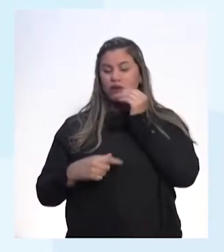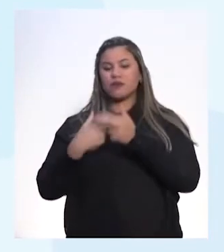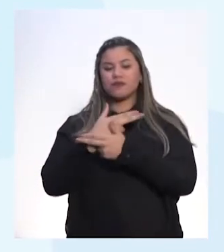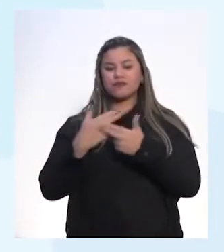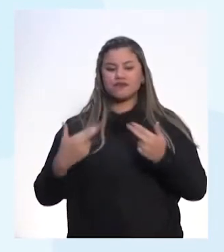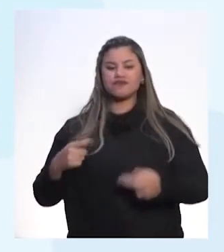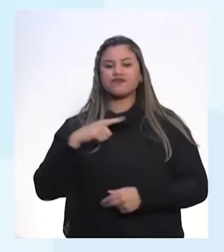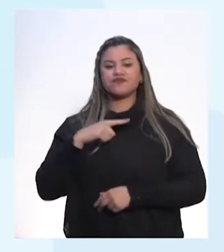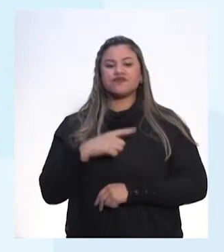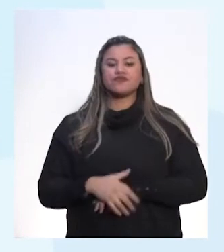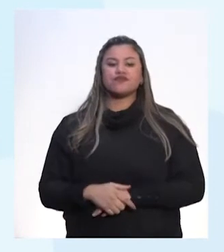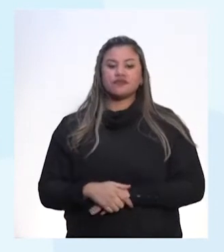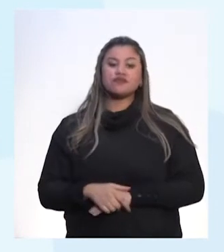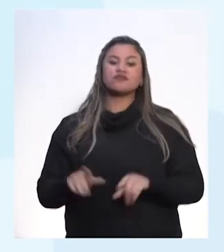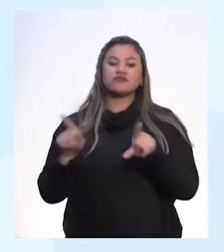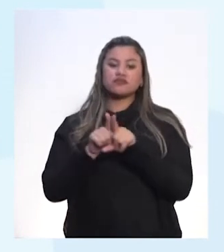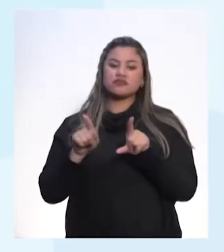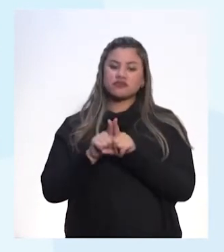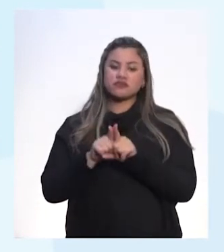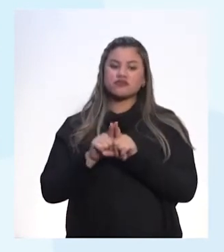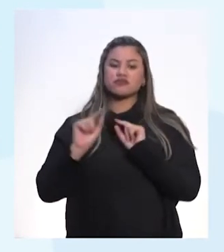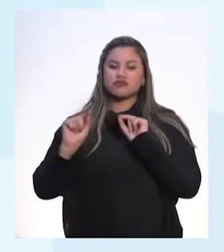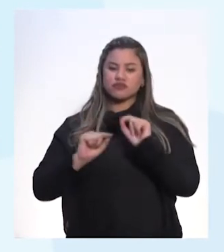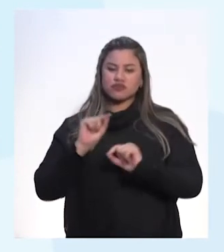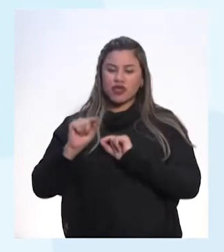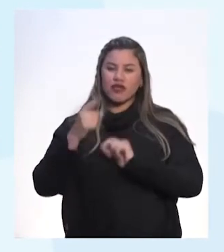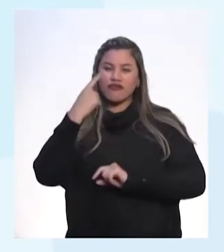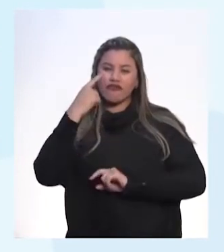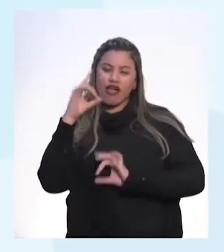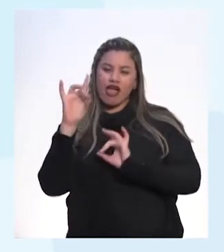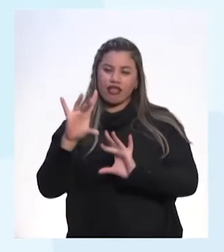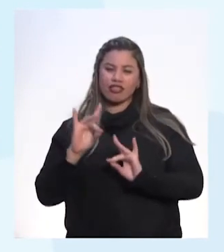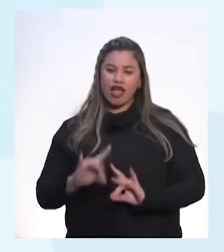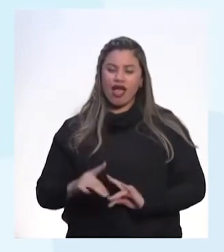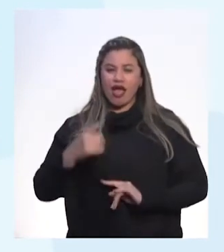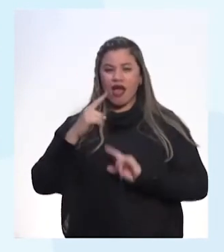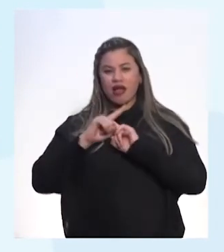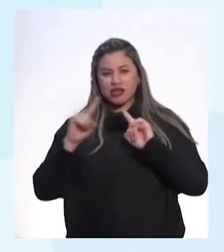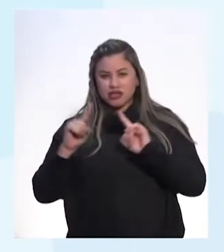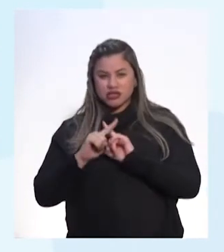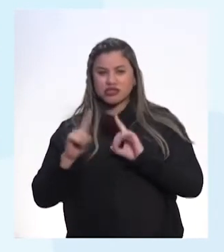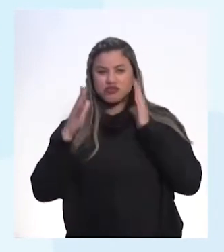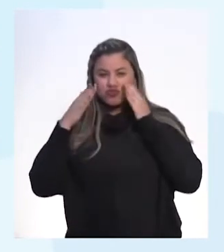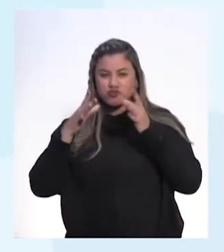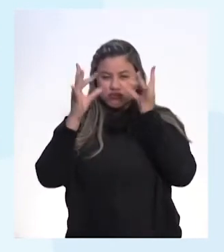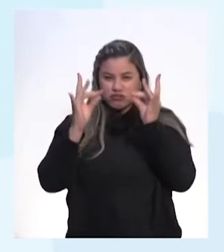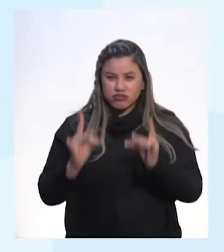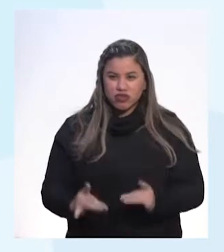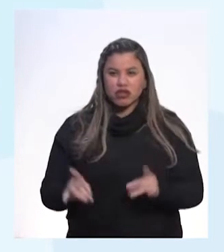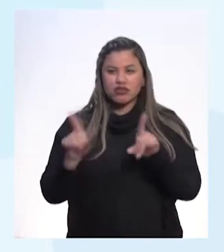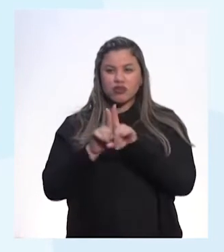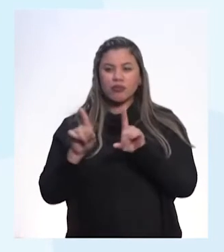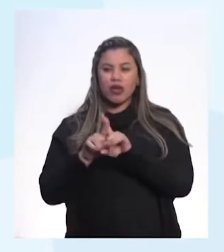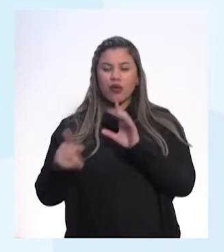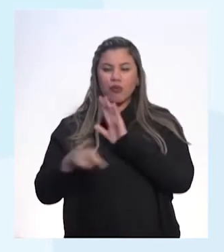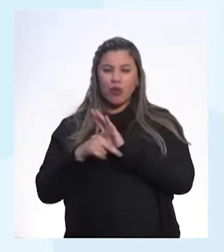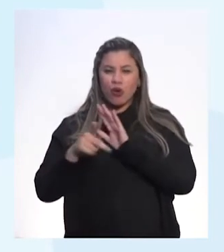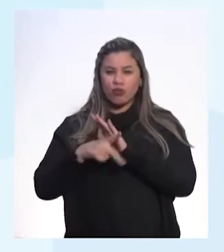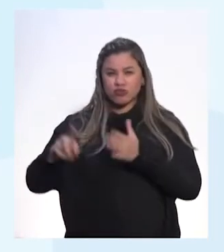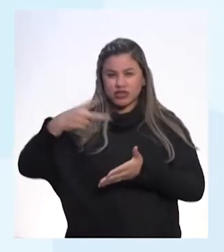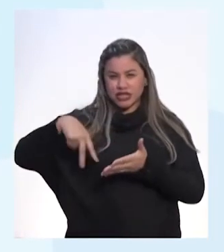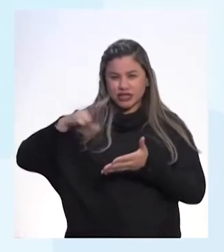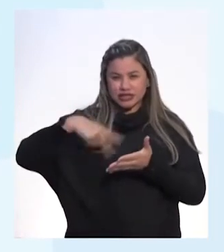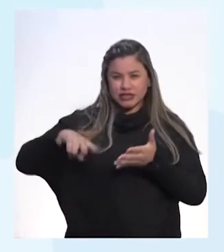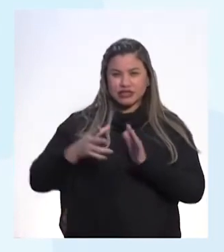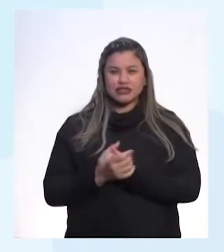vertentes possíveis, e ainda obter a validação de sua técnica pela crítica especializada e por grandes nomes da dança, concorrendo